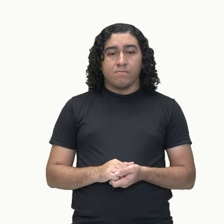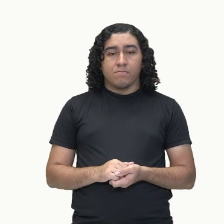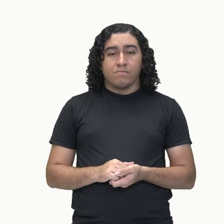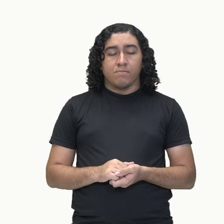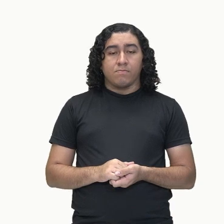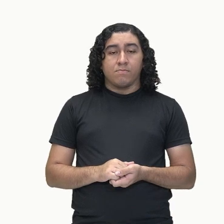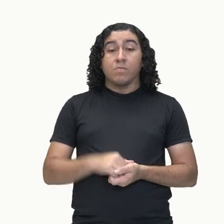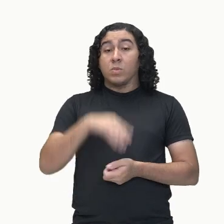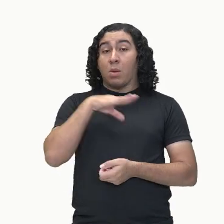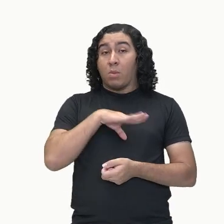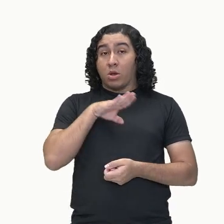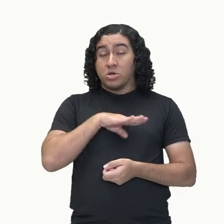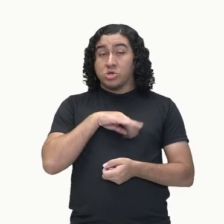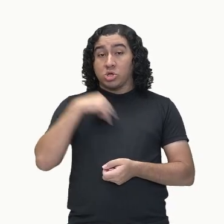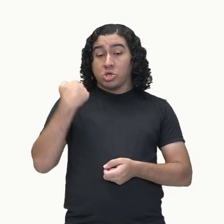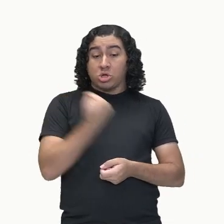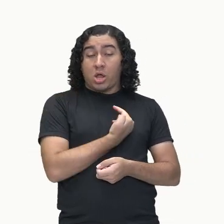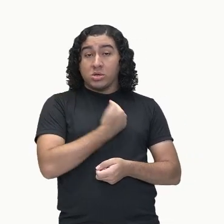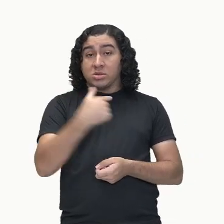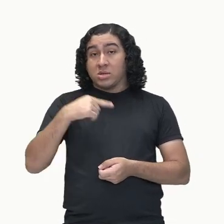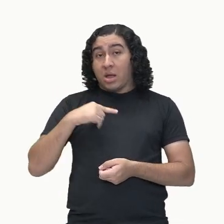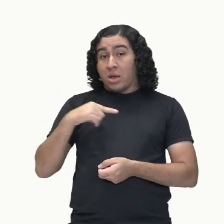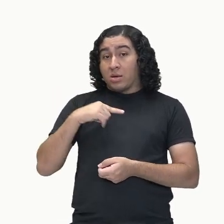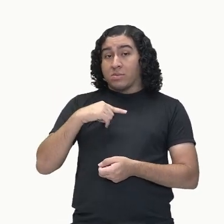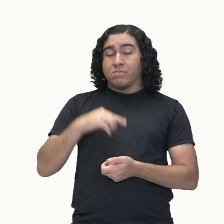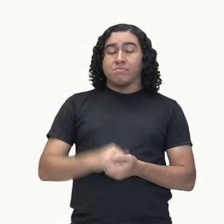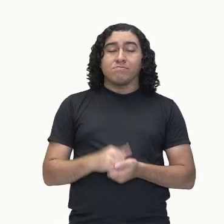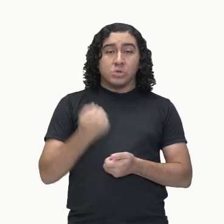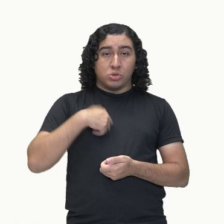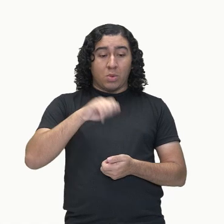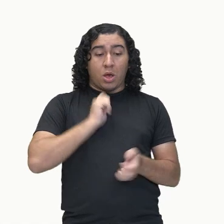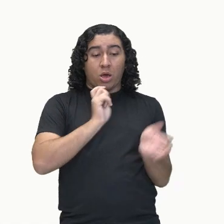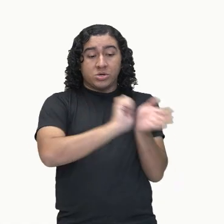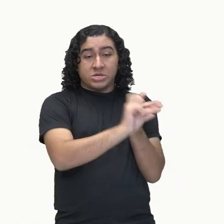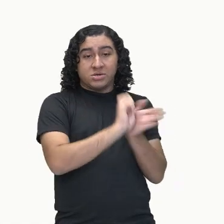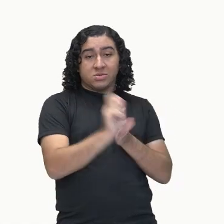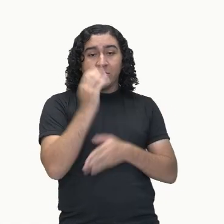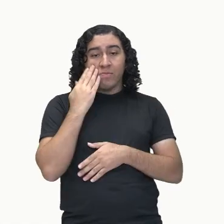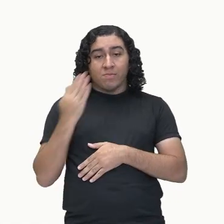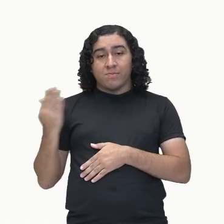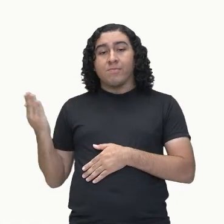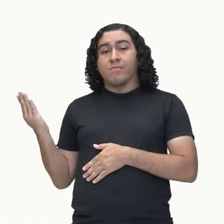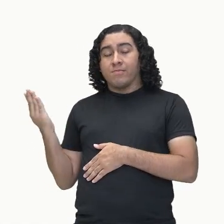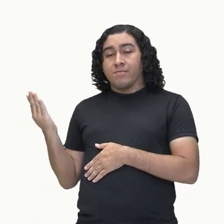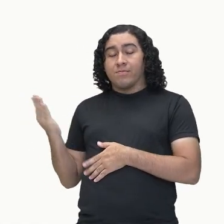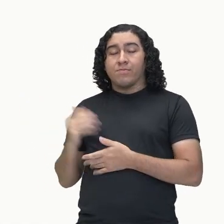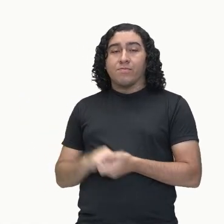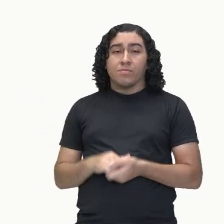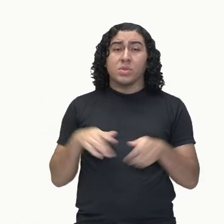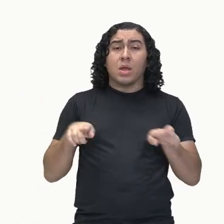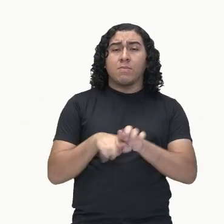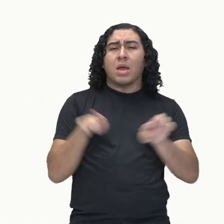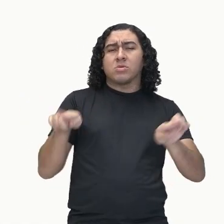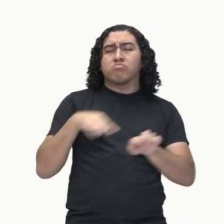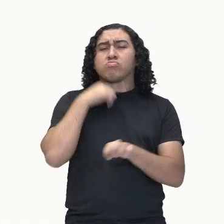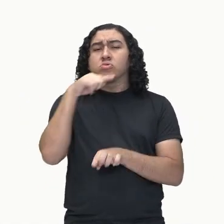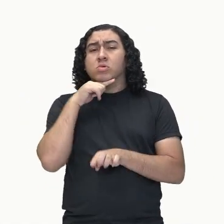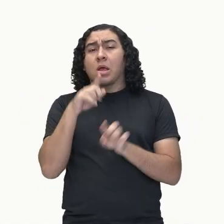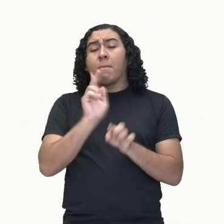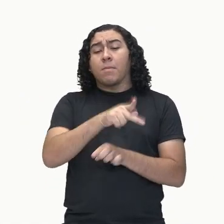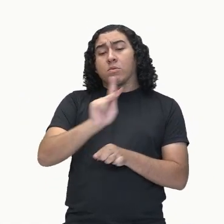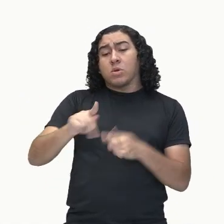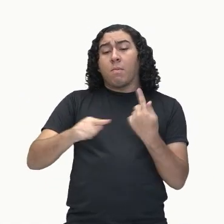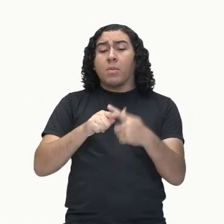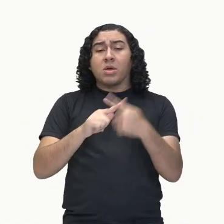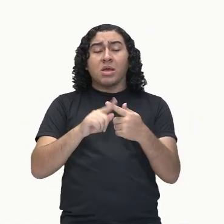teríamos no espanhol tendríamos Voss outros tendras eles tendri e você pode perguntar Professor Mas por que esse